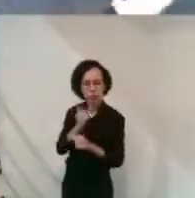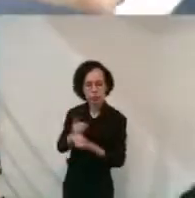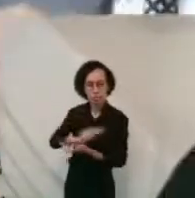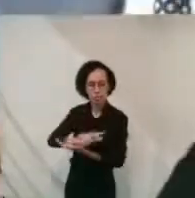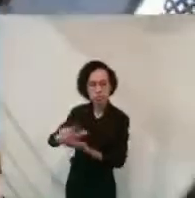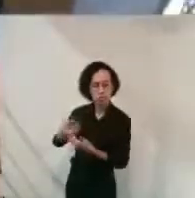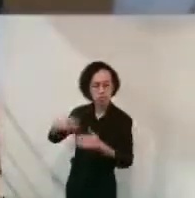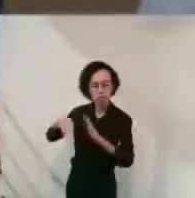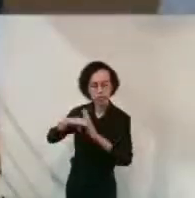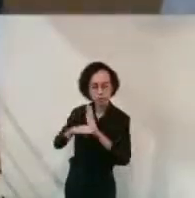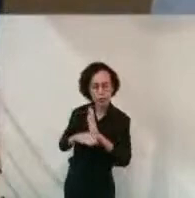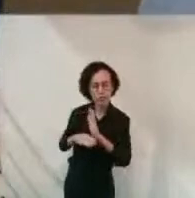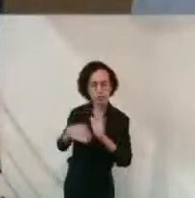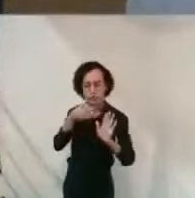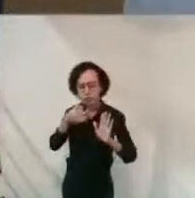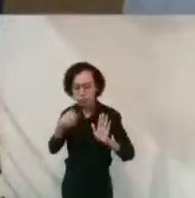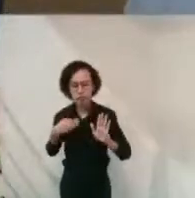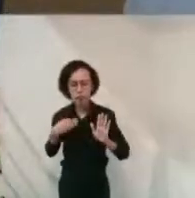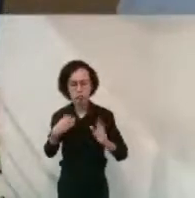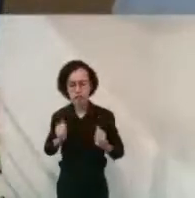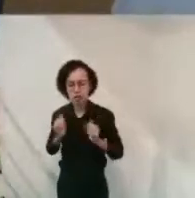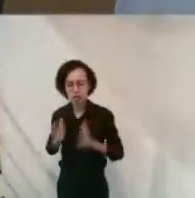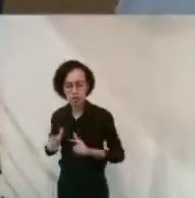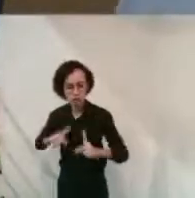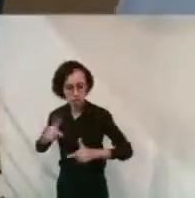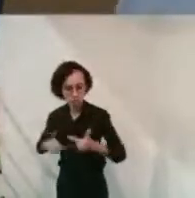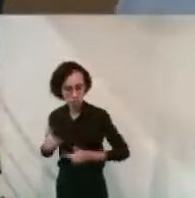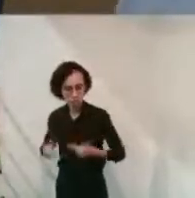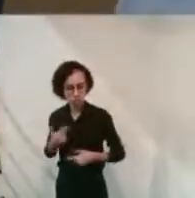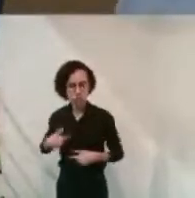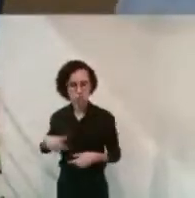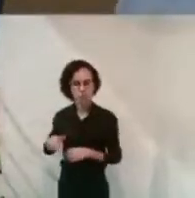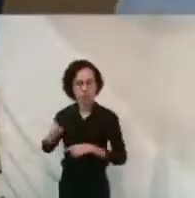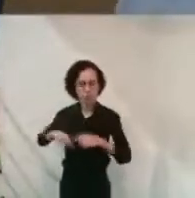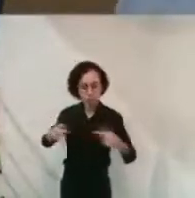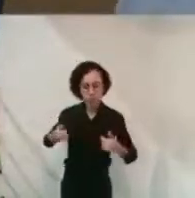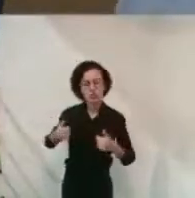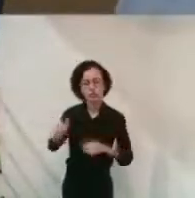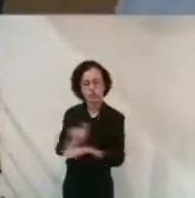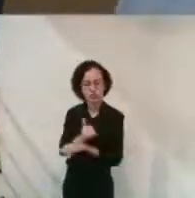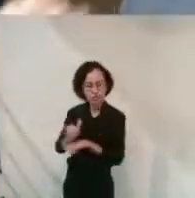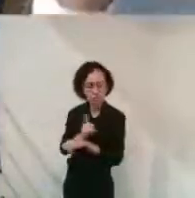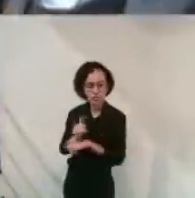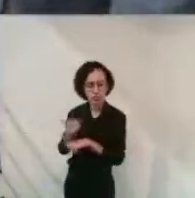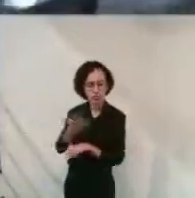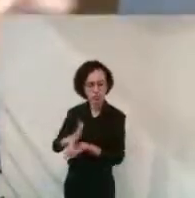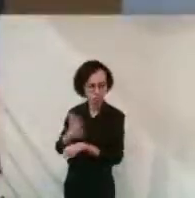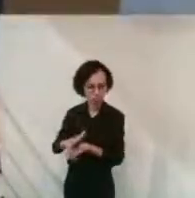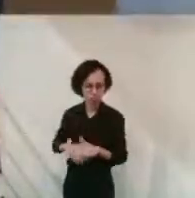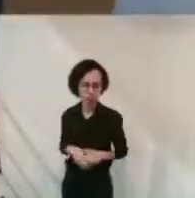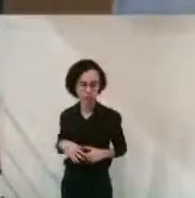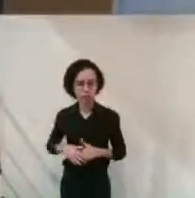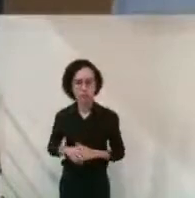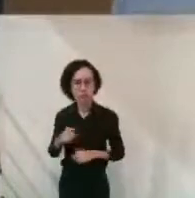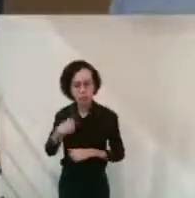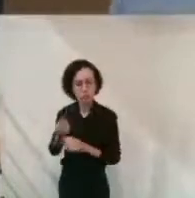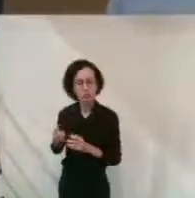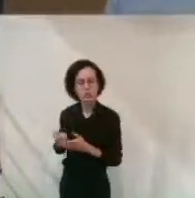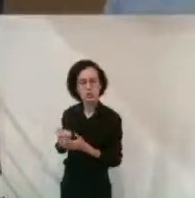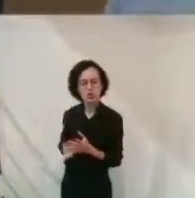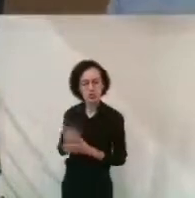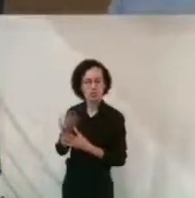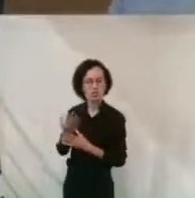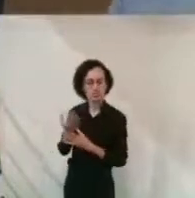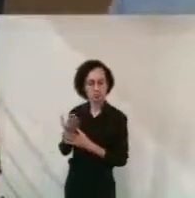vão encontrar sugestões de atuação. Então, é um material estratégico, um material prático, e que a gente buscou criar realmente para a